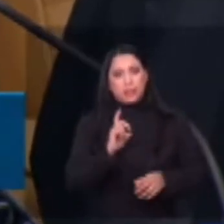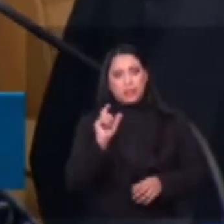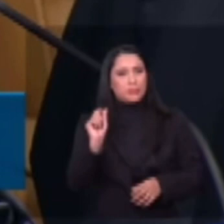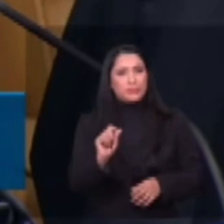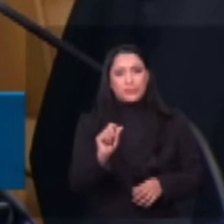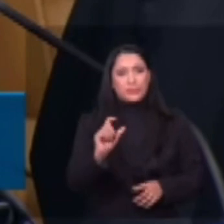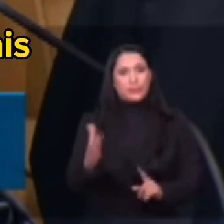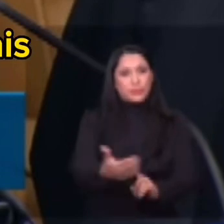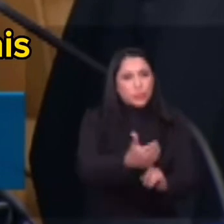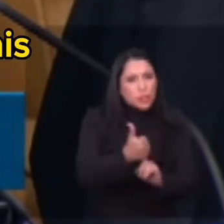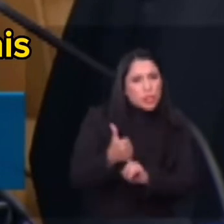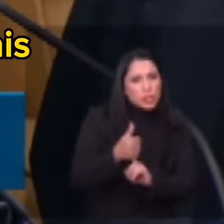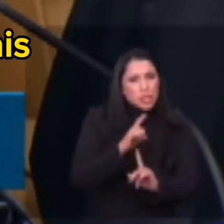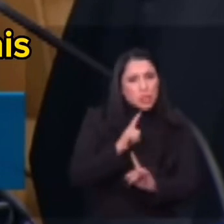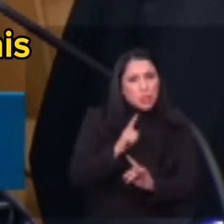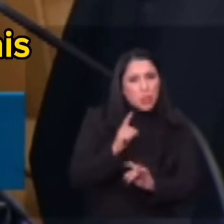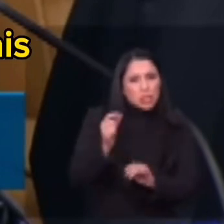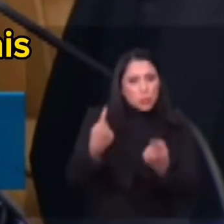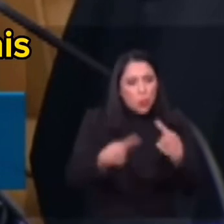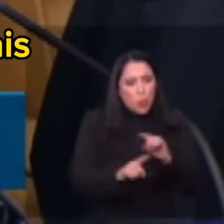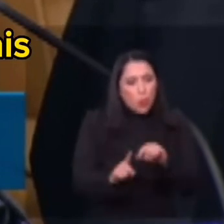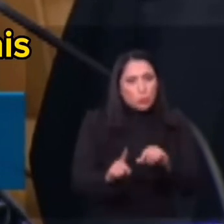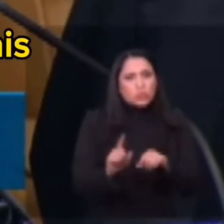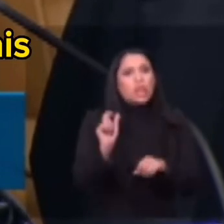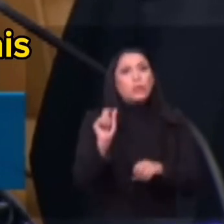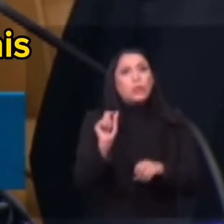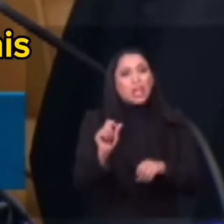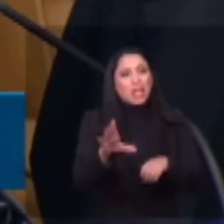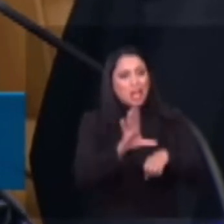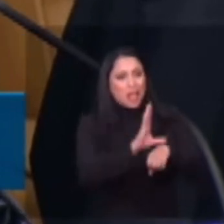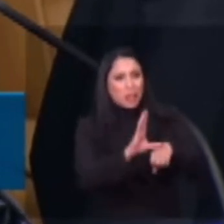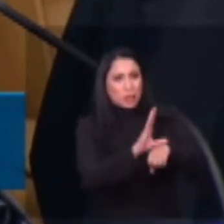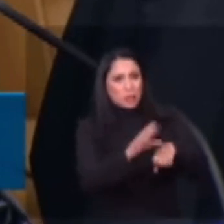institucional são ilícitos, incompatíveis com os ditames